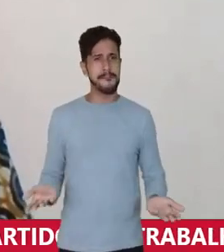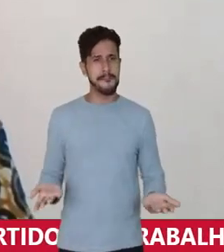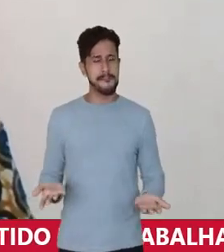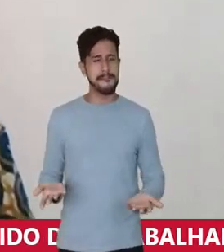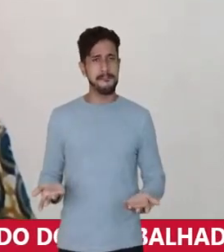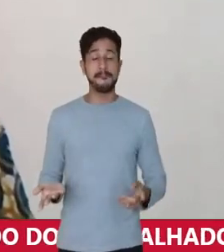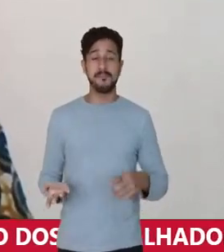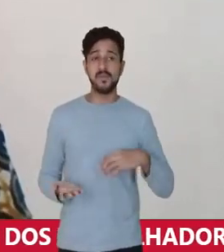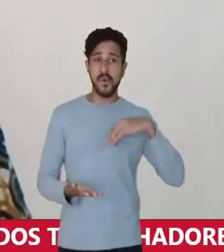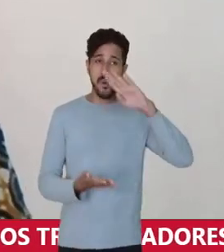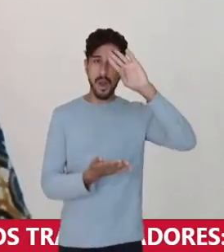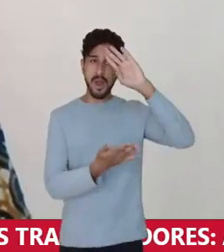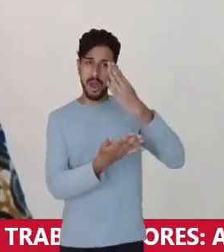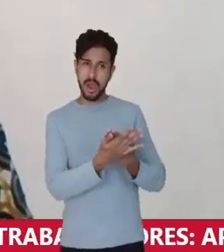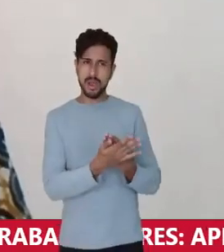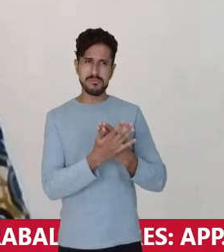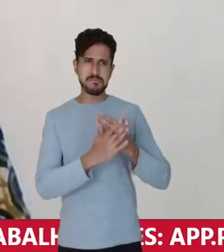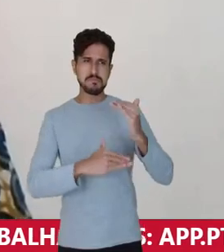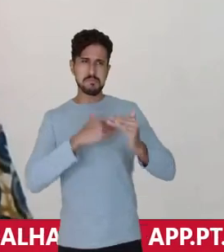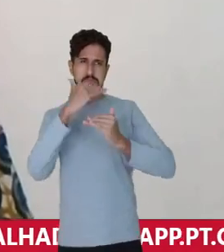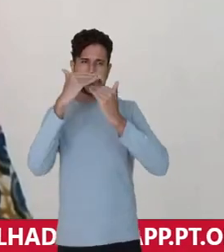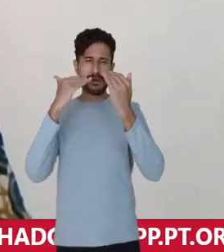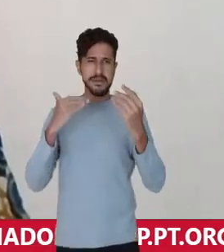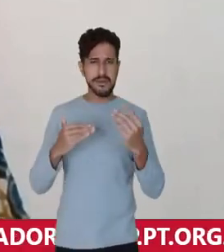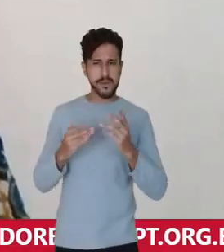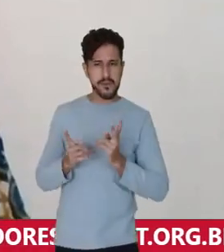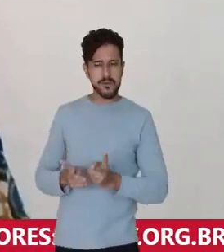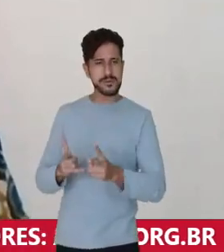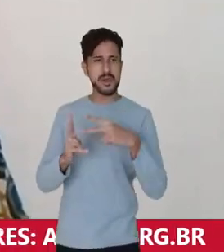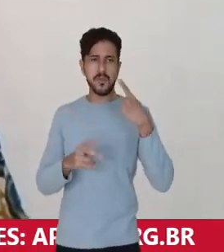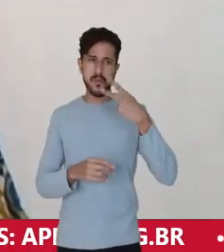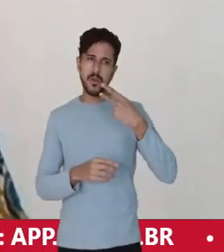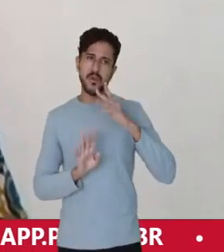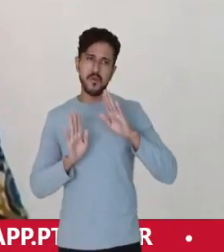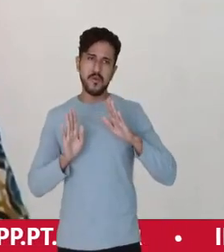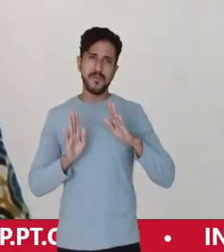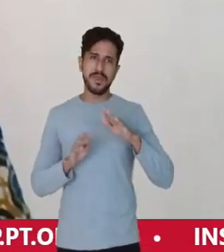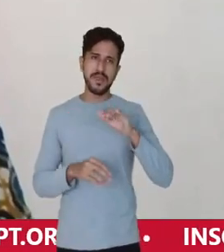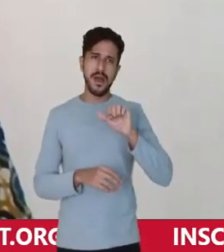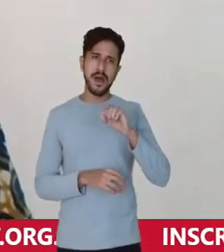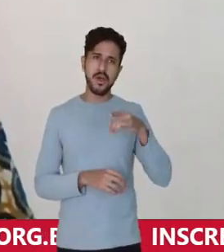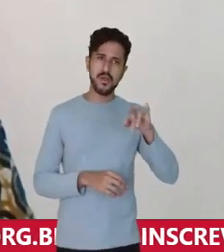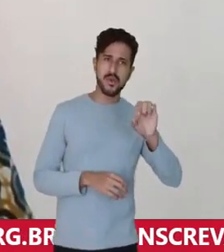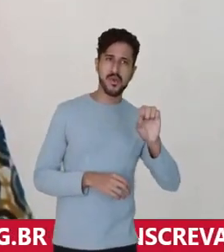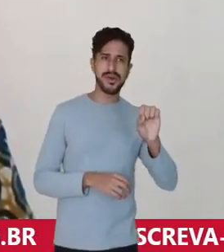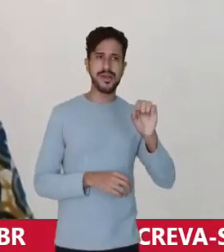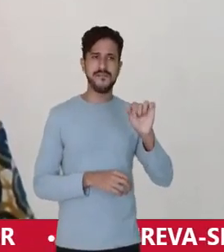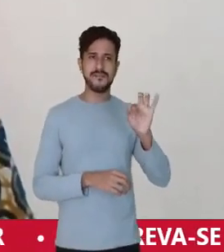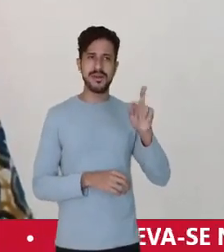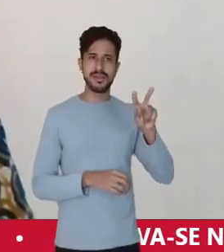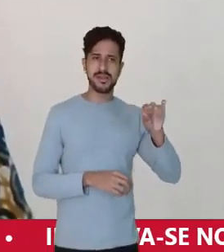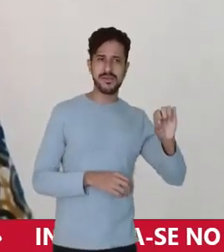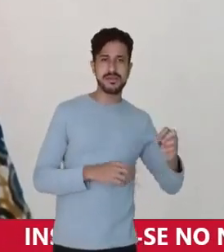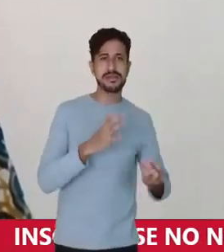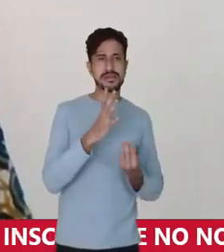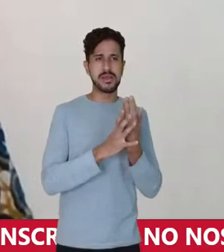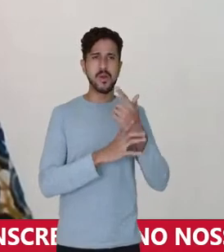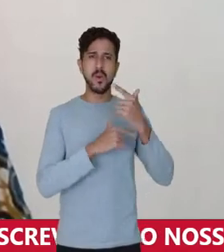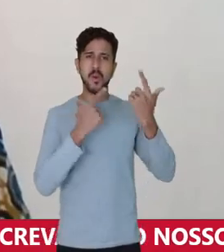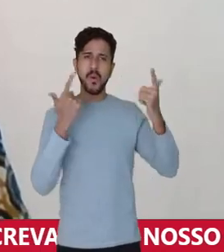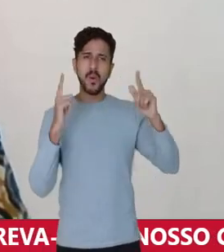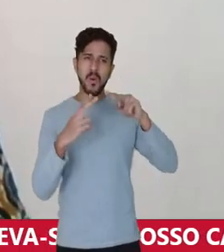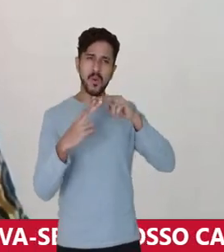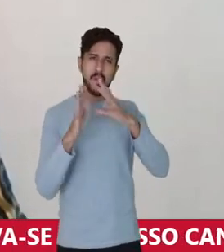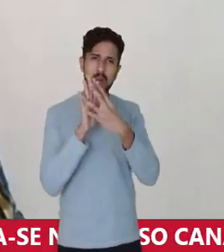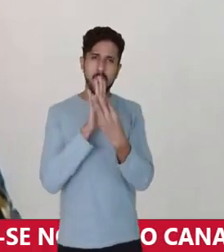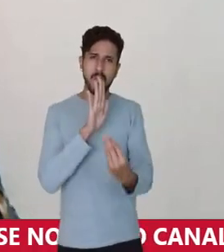eu acho que o avanço, o reconhecimento, a manutenção das políticas de ações afirmativas que vão criar outras